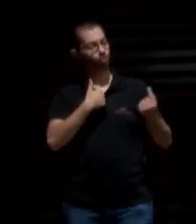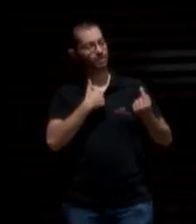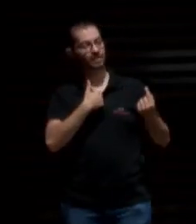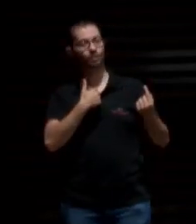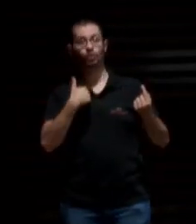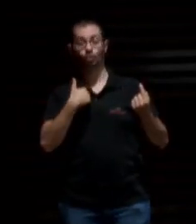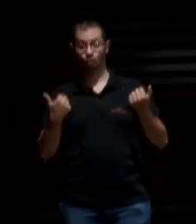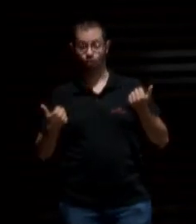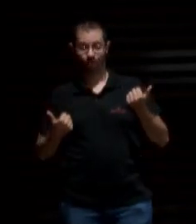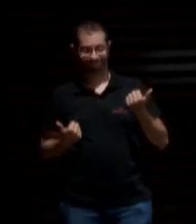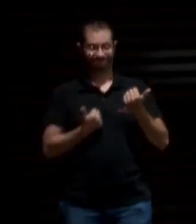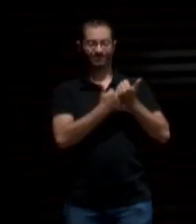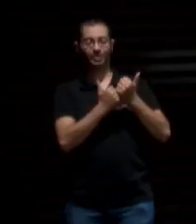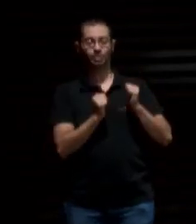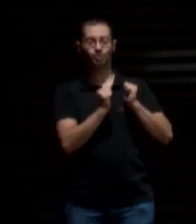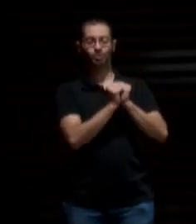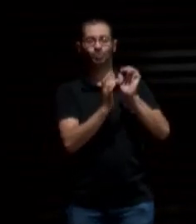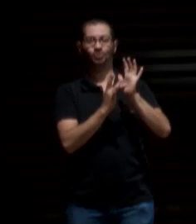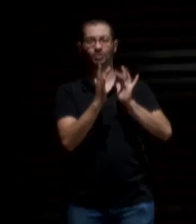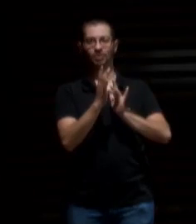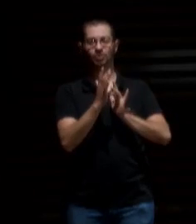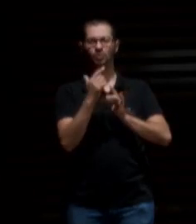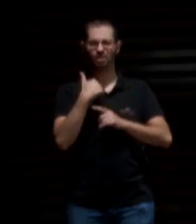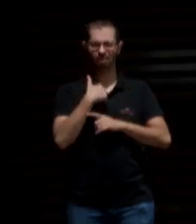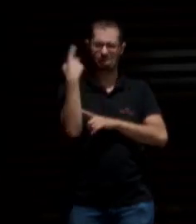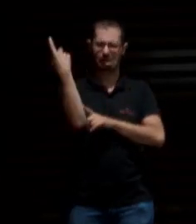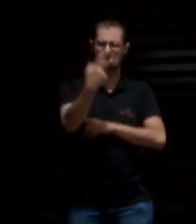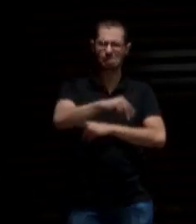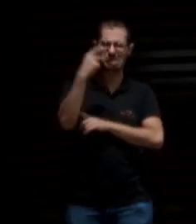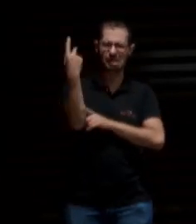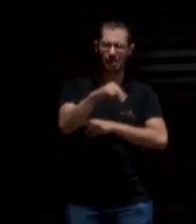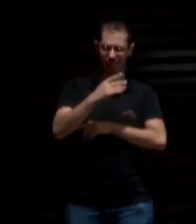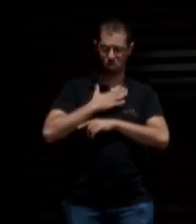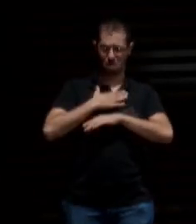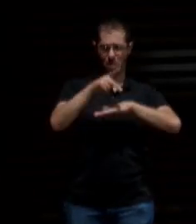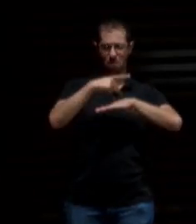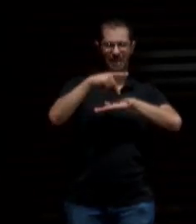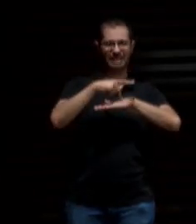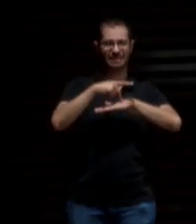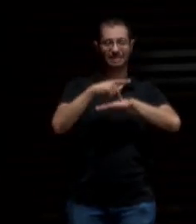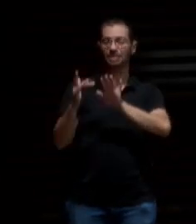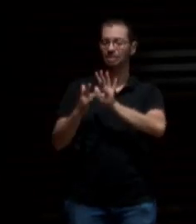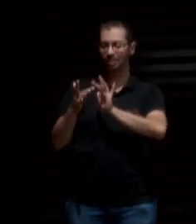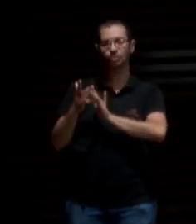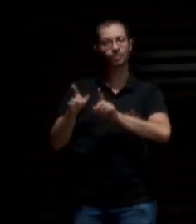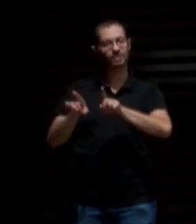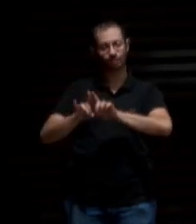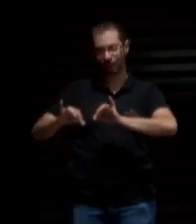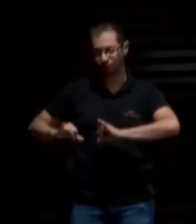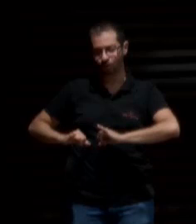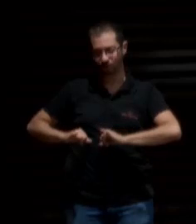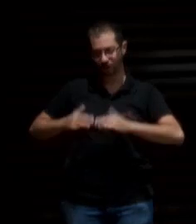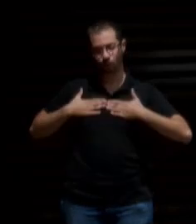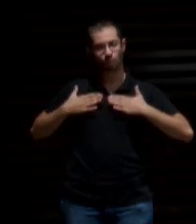espancado na Romênia, Ele sofreu no meu corpo. Esse sofrimento não é meu, eu apenas tive a honra